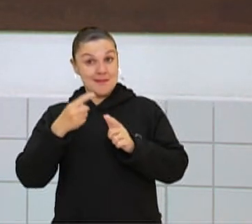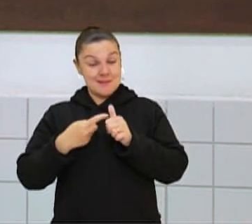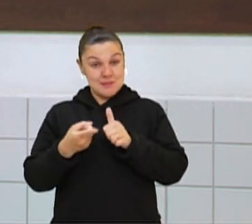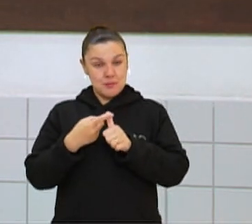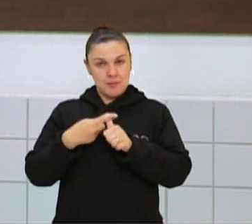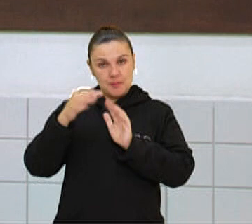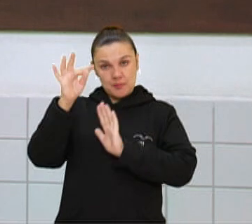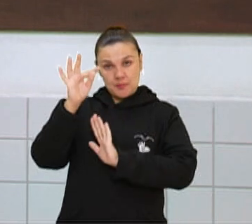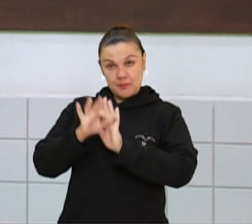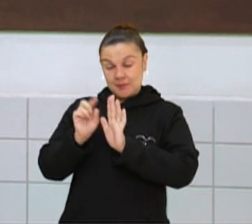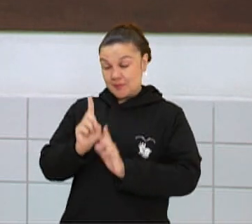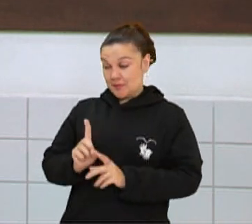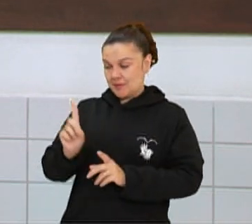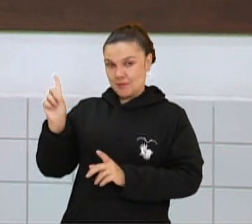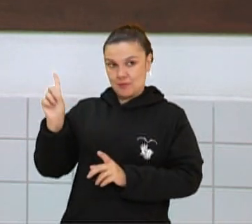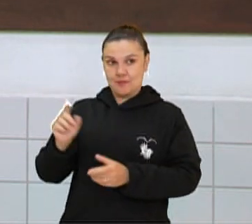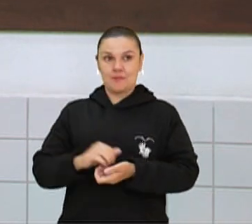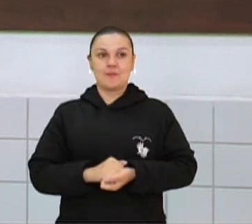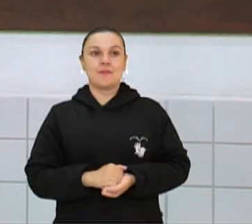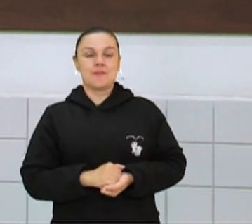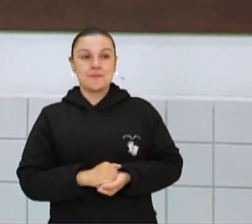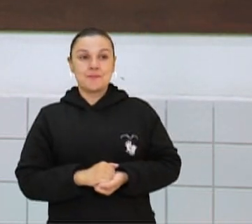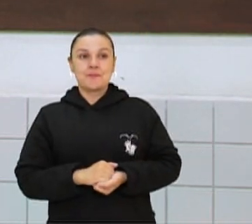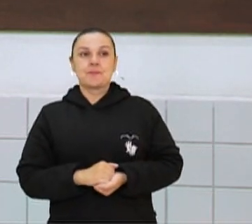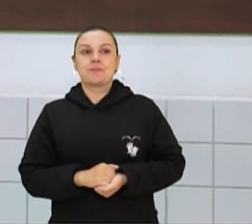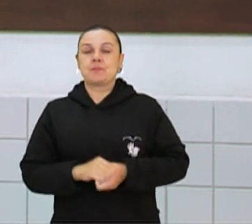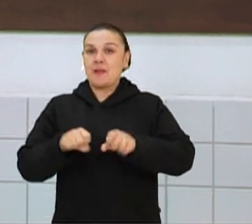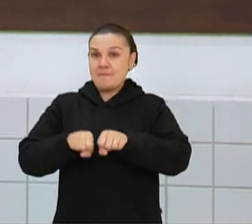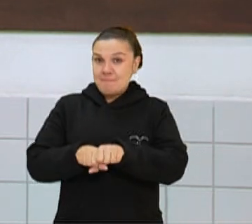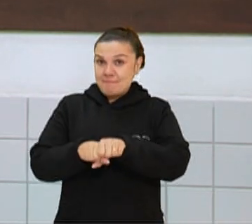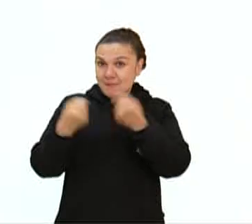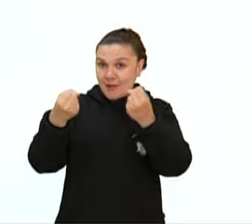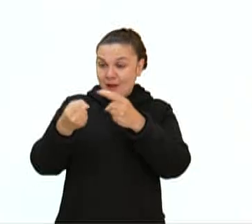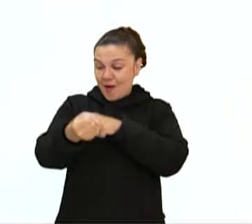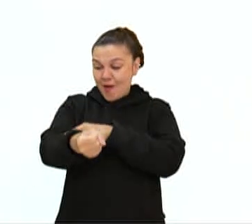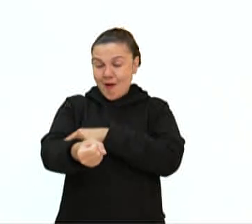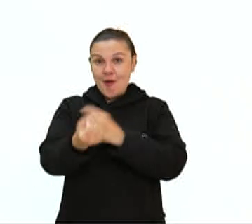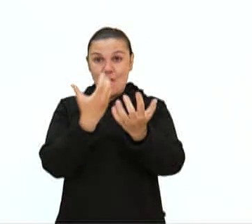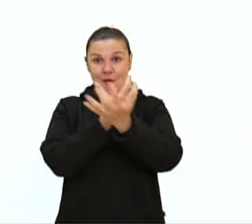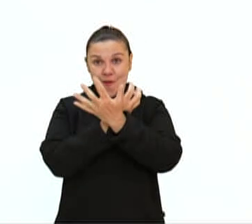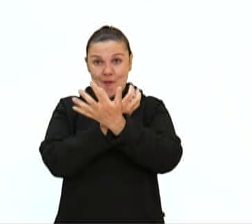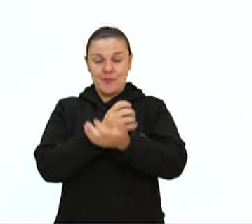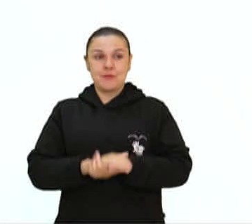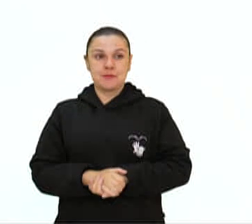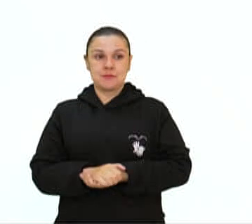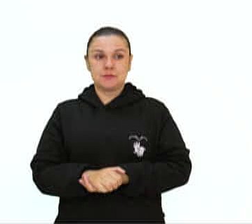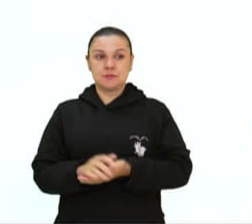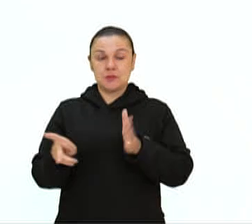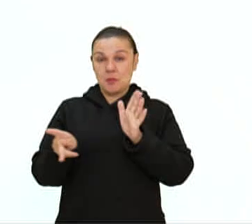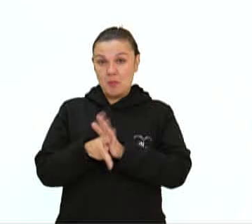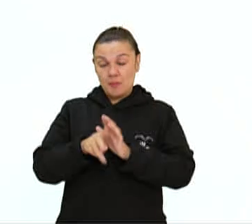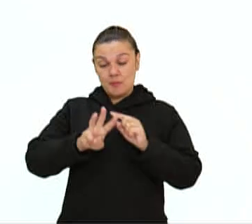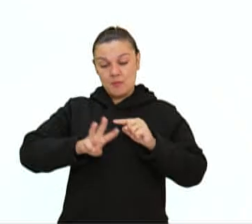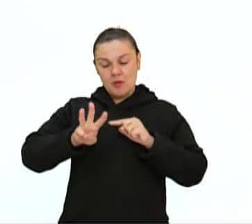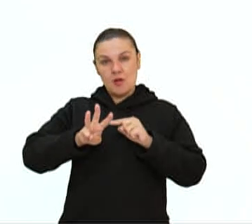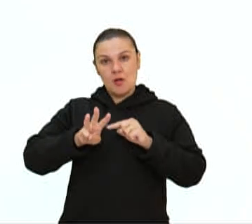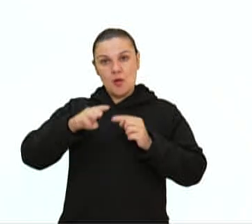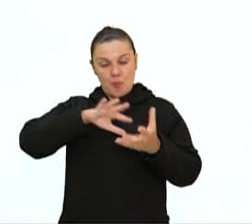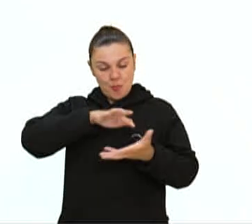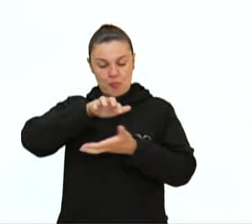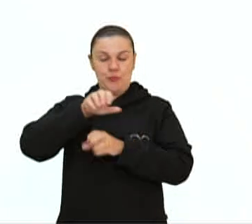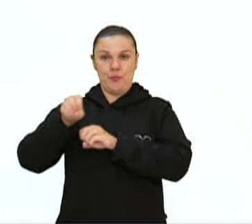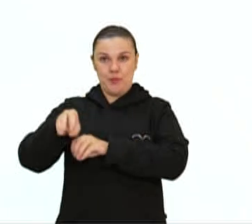inicialmente um texto que a gente vai analisar aqui agora. Vamos lá? Fraturas ósseas. Está disponível num site chamado Mundo